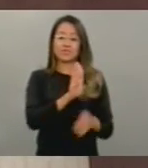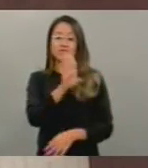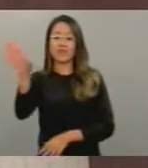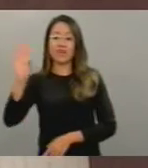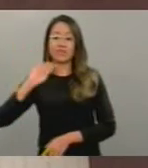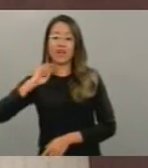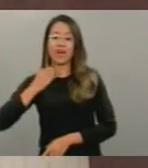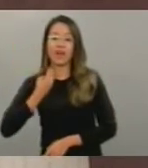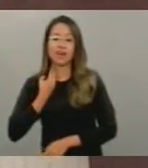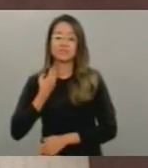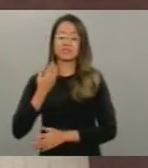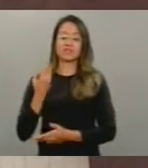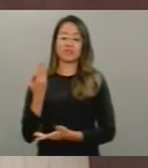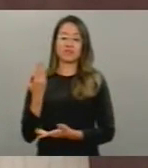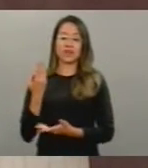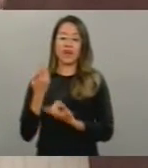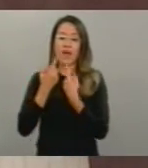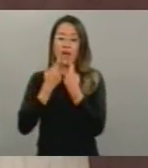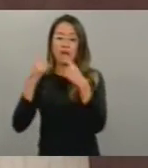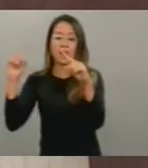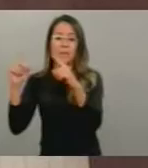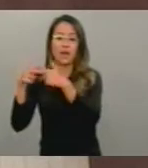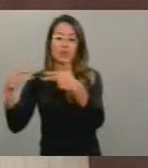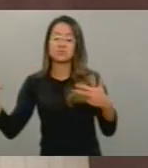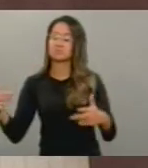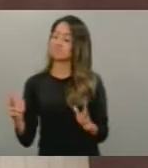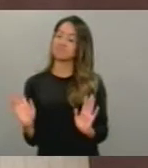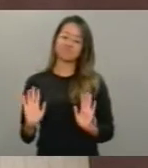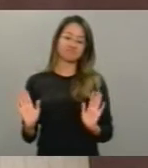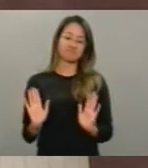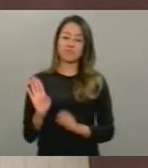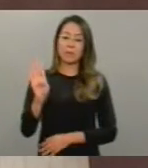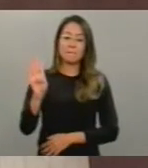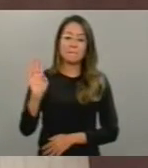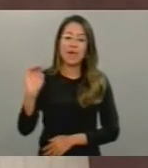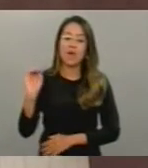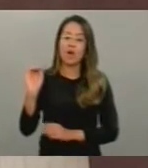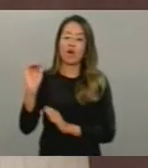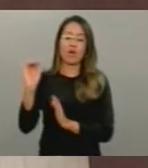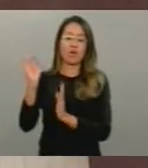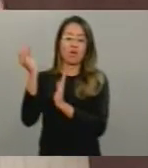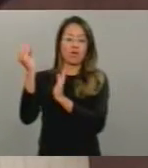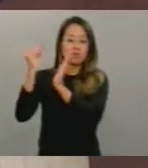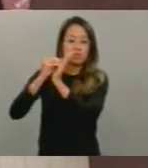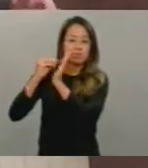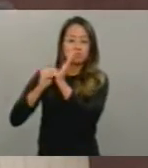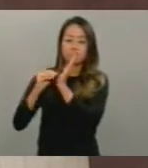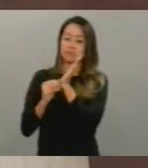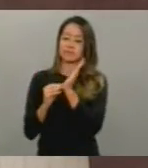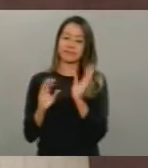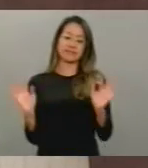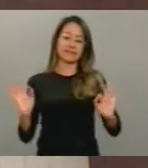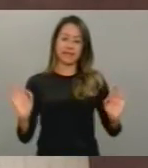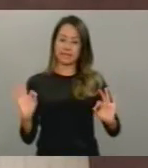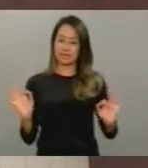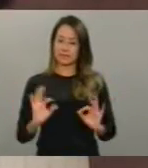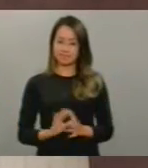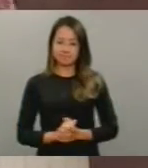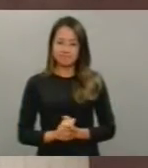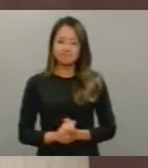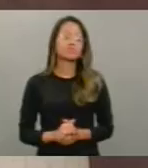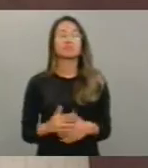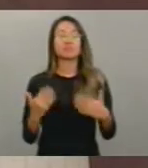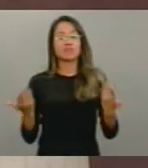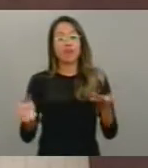casos notificados. Ou seja, nós podemos estar falando que a cultura do estupro, que é fruto da cultura patriarcal, da